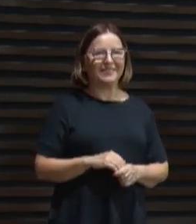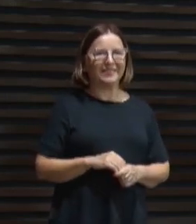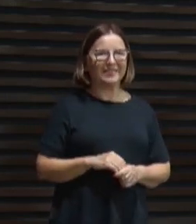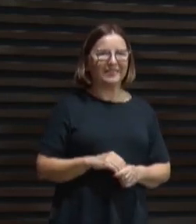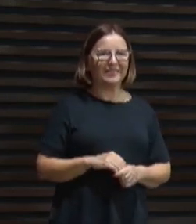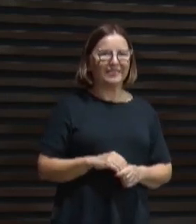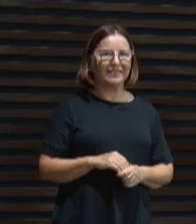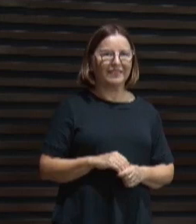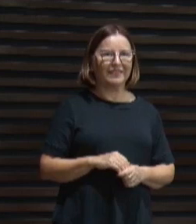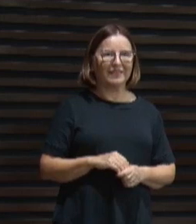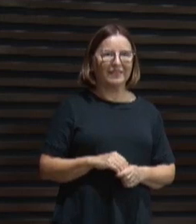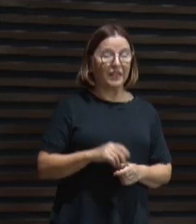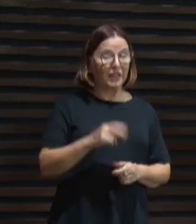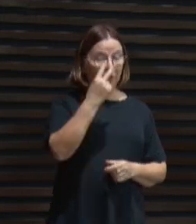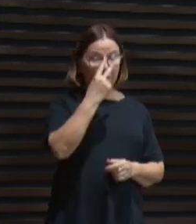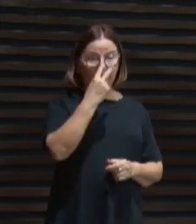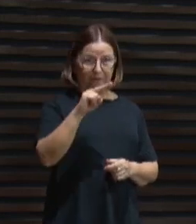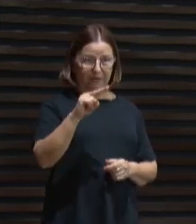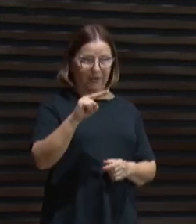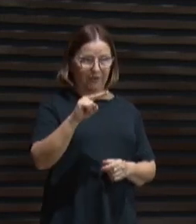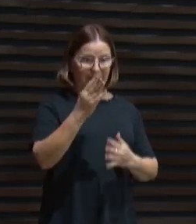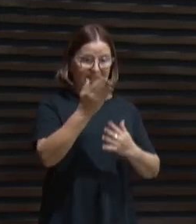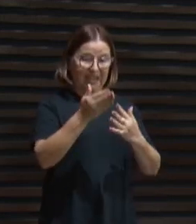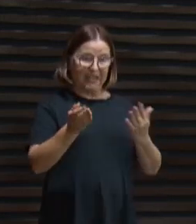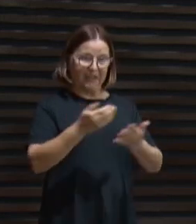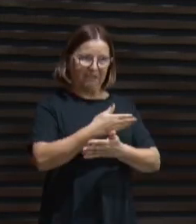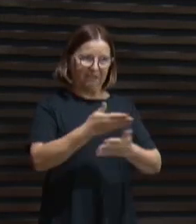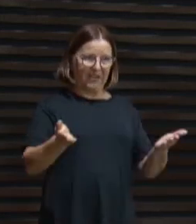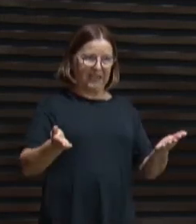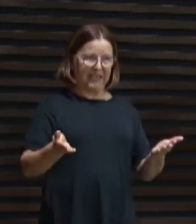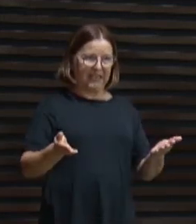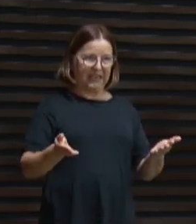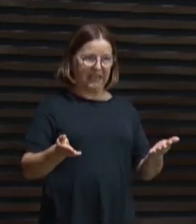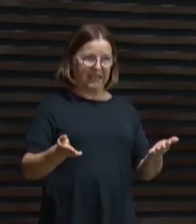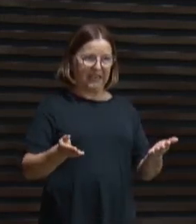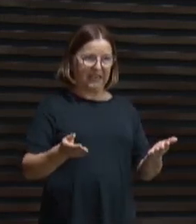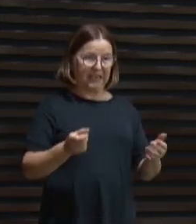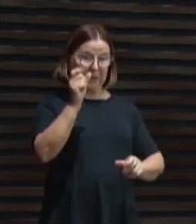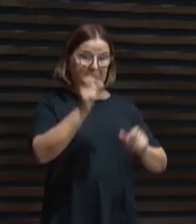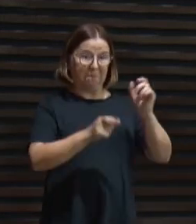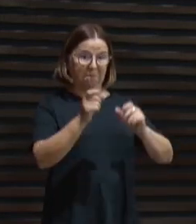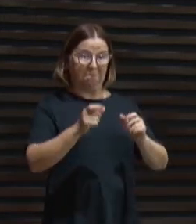Não vejo entre vocês muitos representantes da elite intelectual,